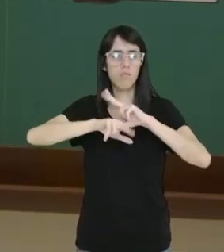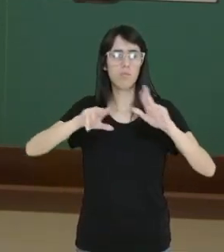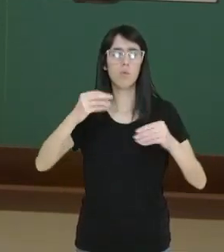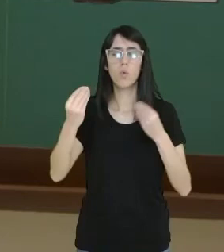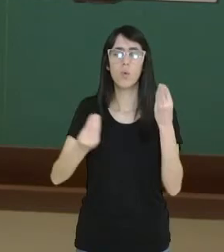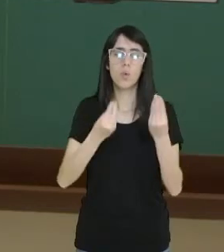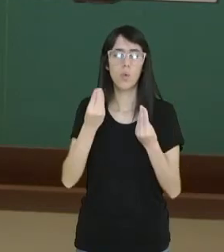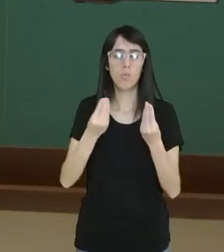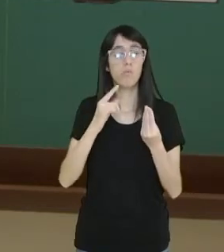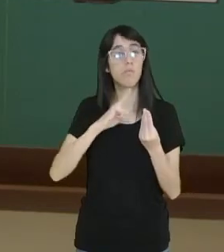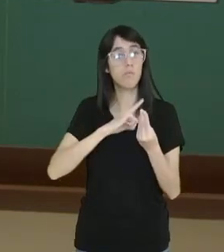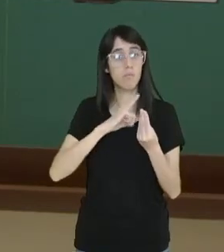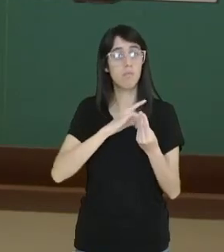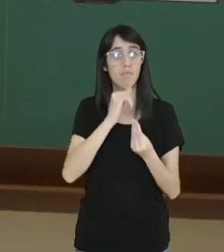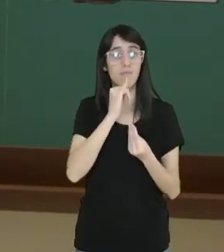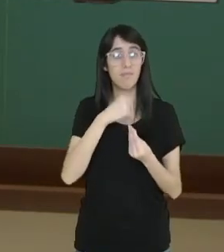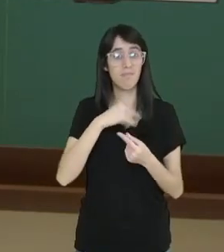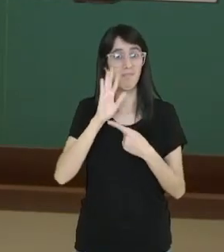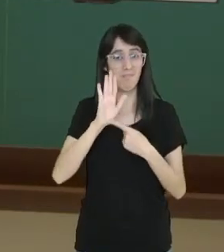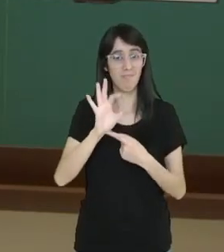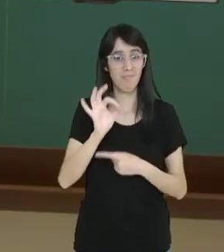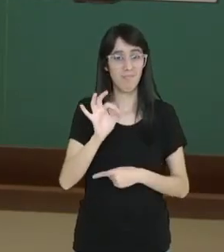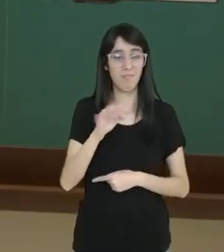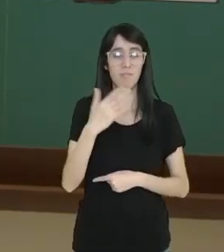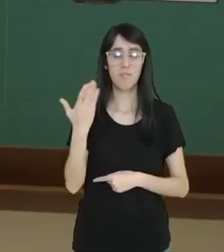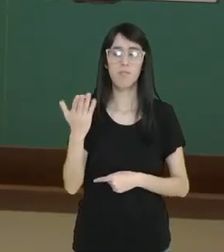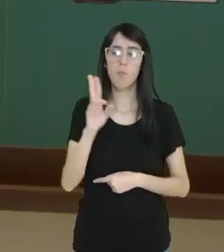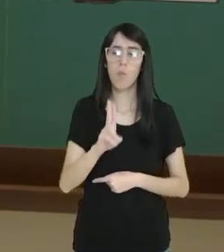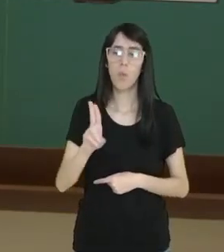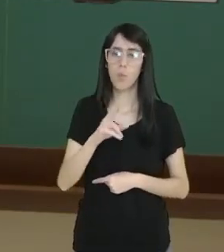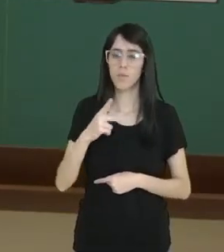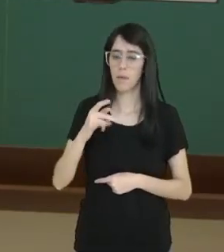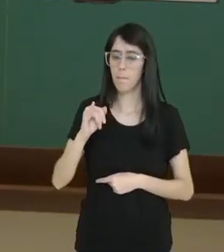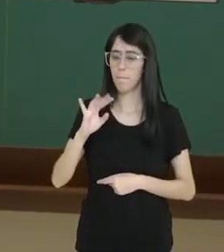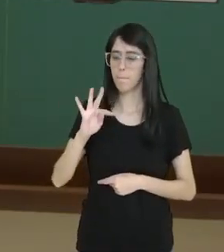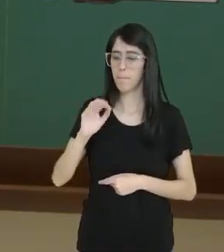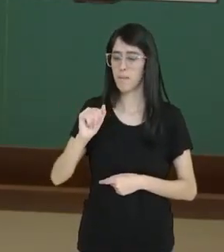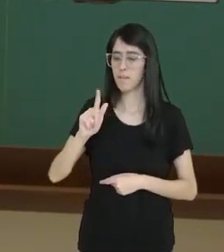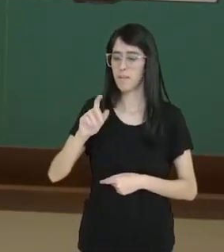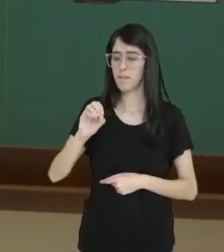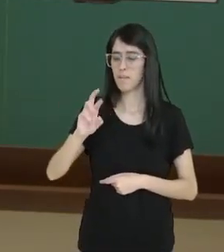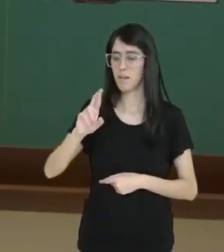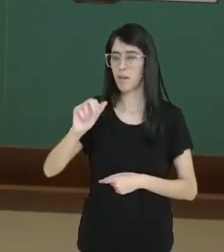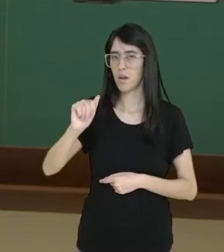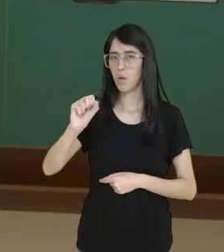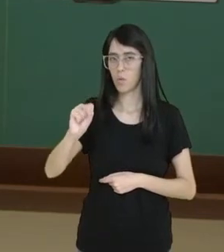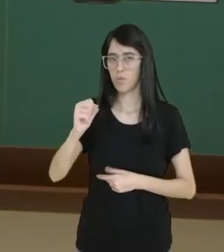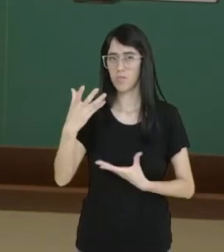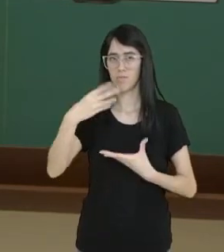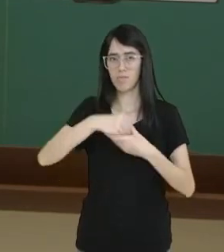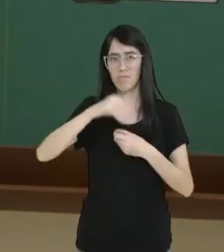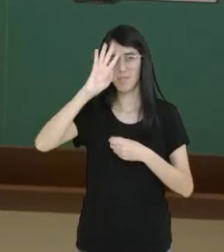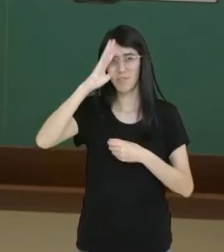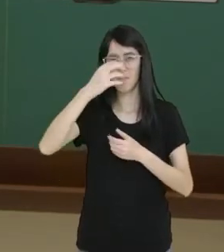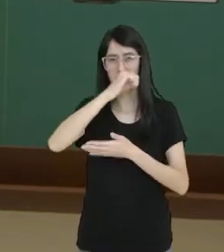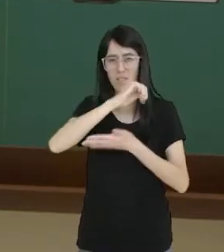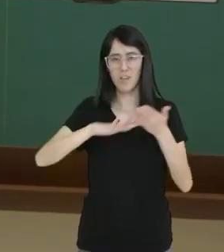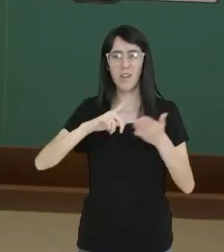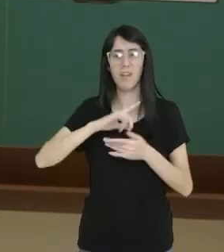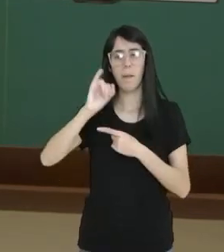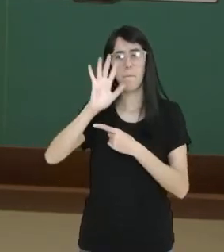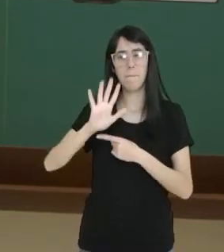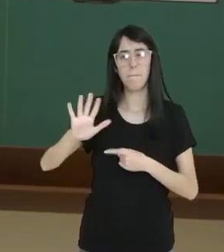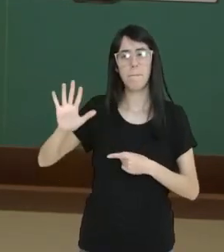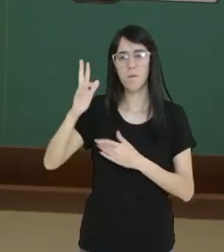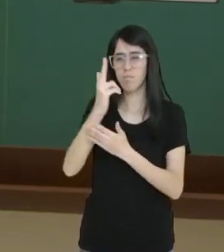Usamos o desenho ali, né? Então, a utilização do Teorema de Pitágoras na resolução de problemas que envolvem figuras planas